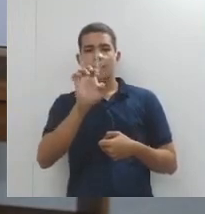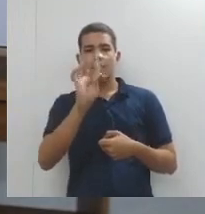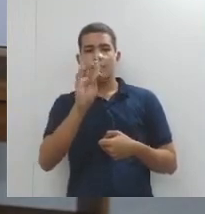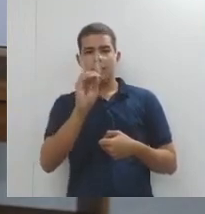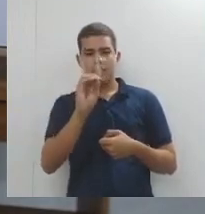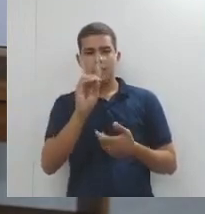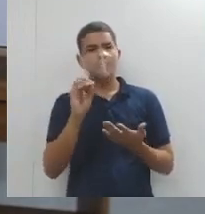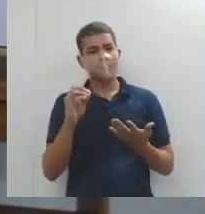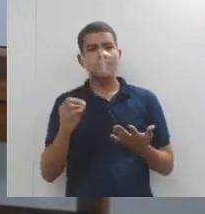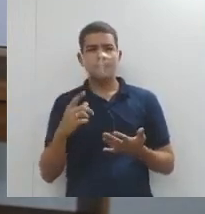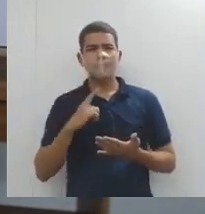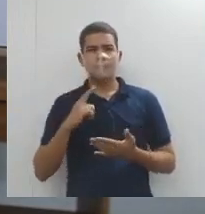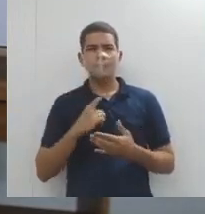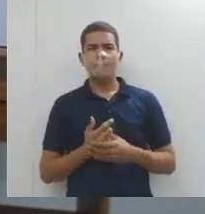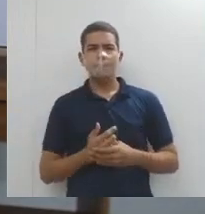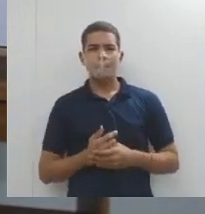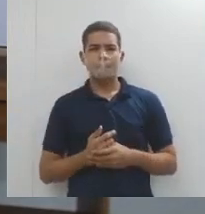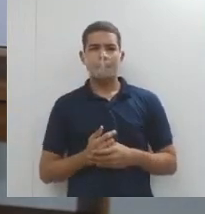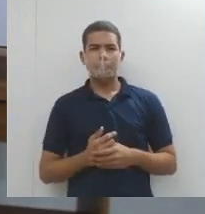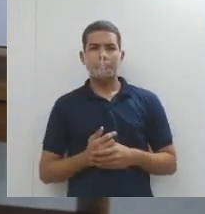Tá certo?